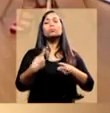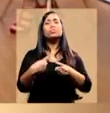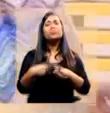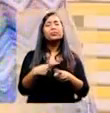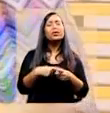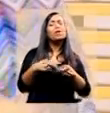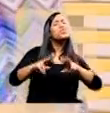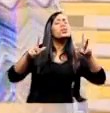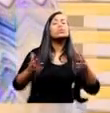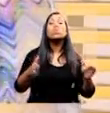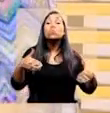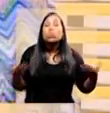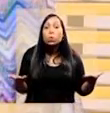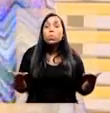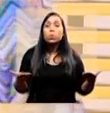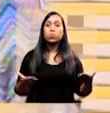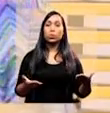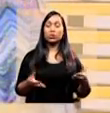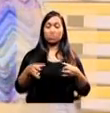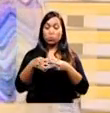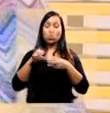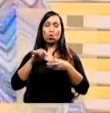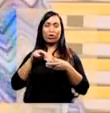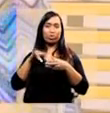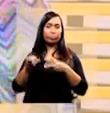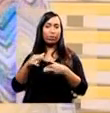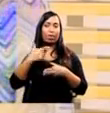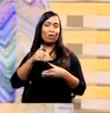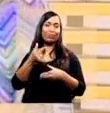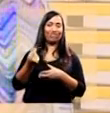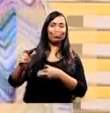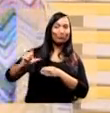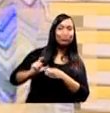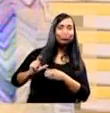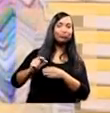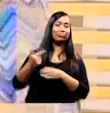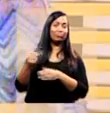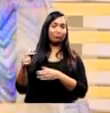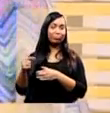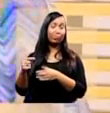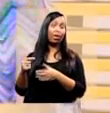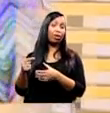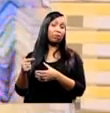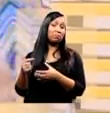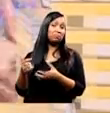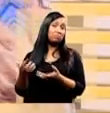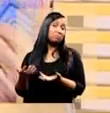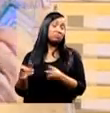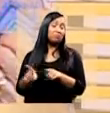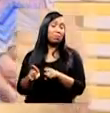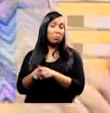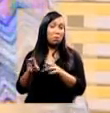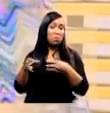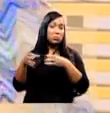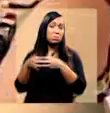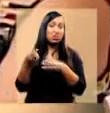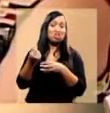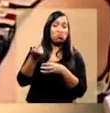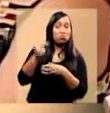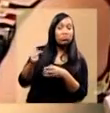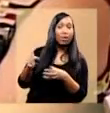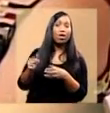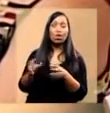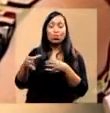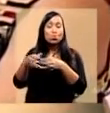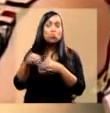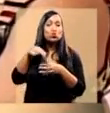secretaria. Por quê? Qual é a diferença? Uma coordenadoria não tem orçamento, previsão orçamentária, um departamento